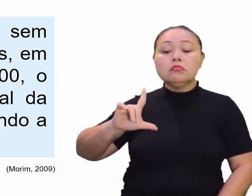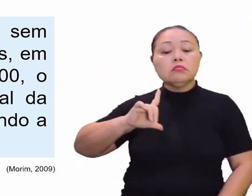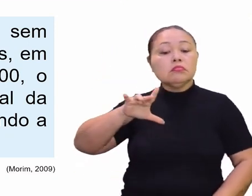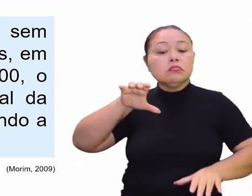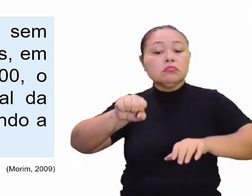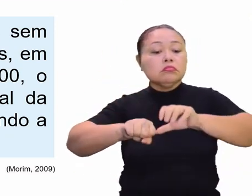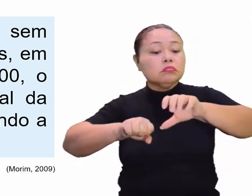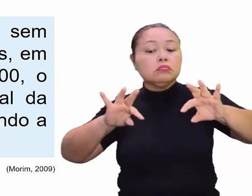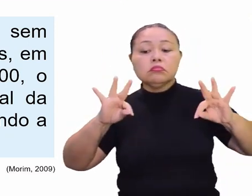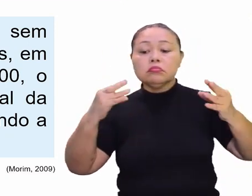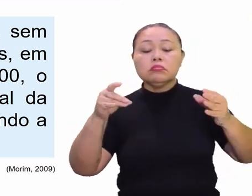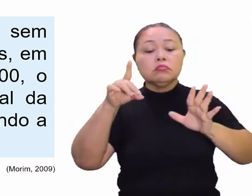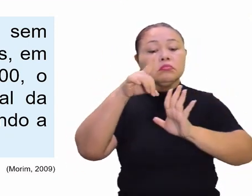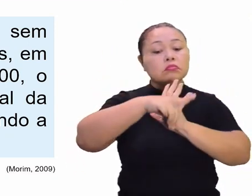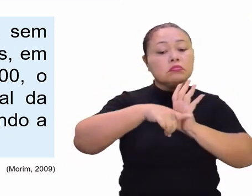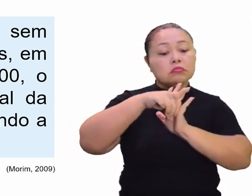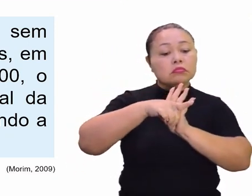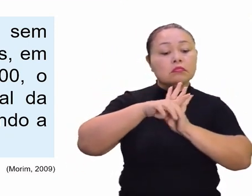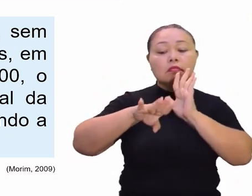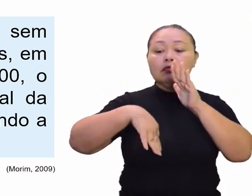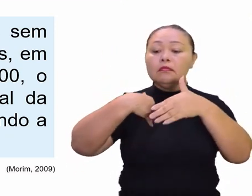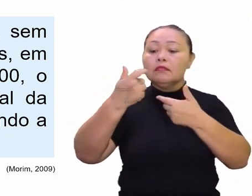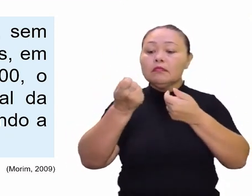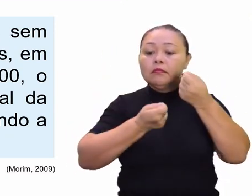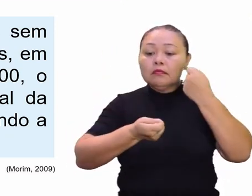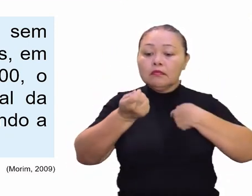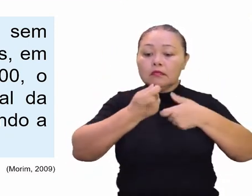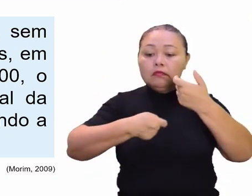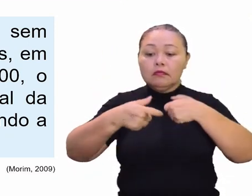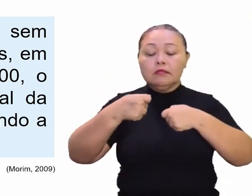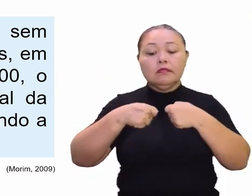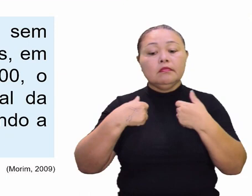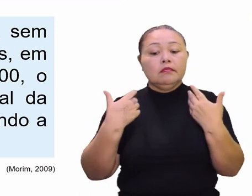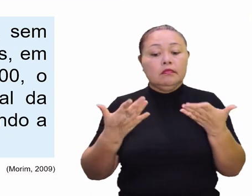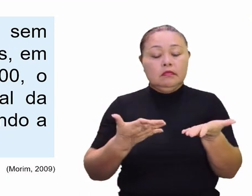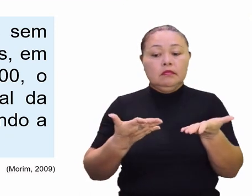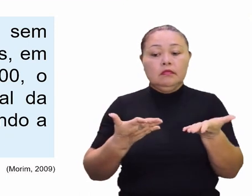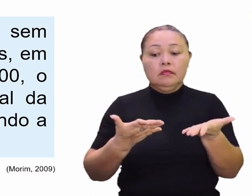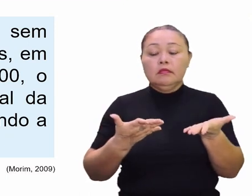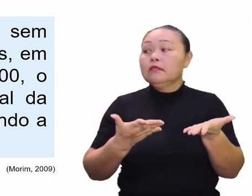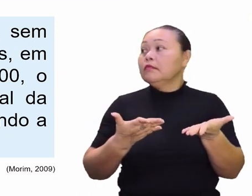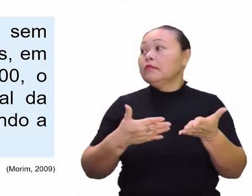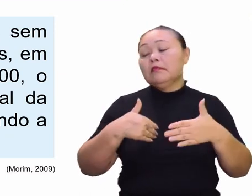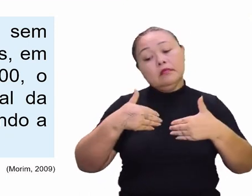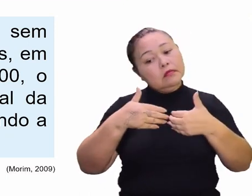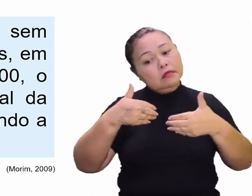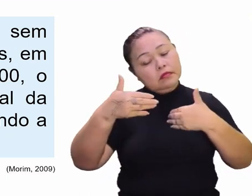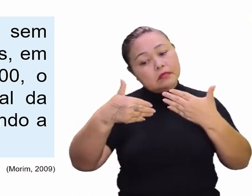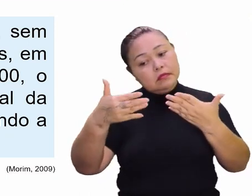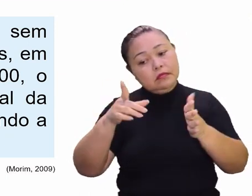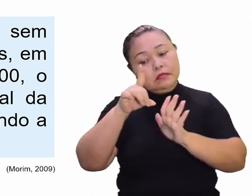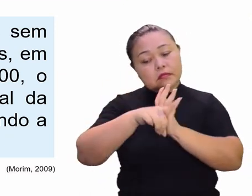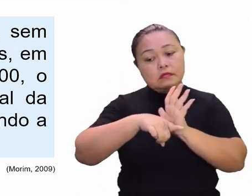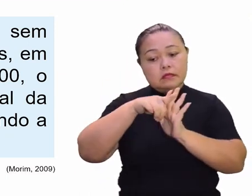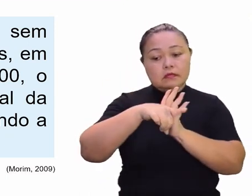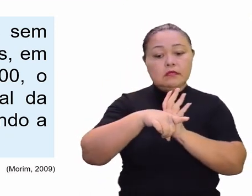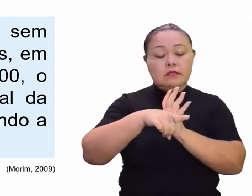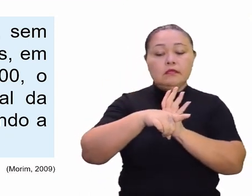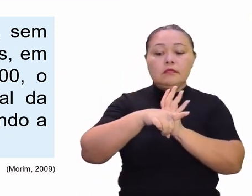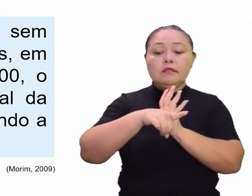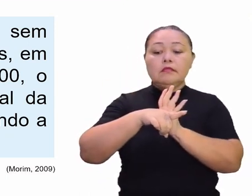federal assumiu o controle da estrada de ferro Madeira Mamoré, passando a administrá-la, e aí daí em diante a Madeira